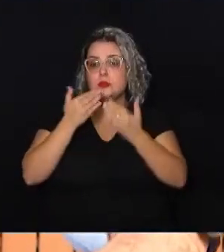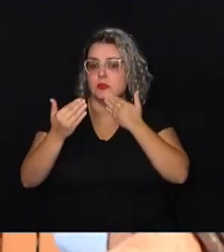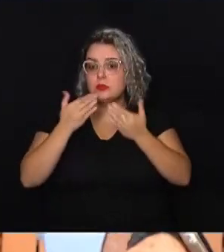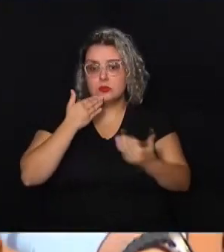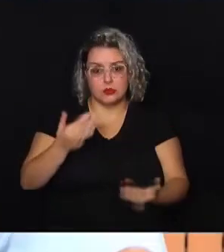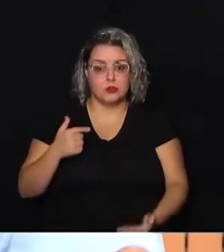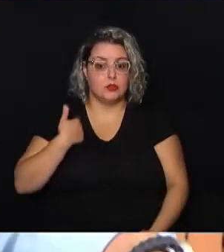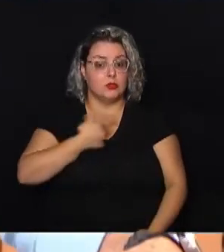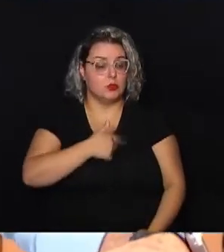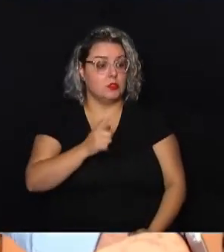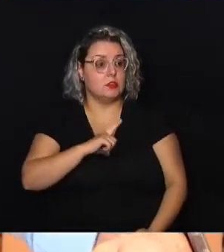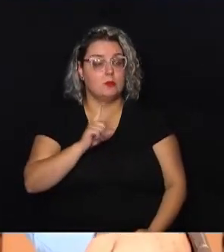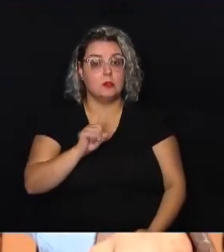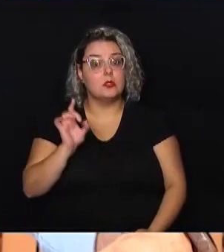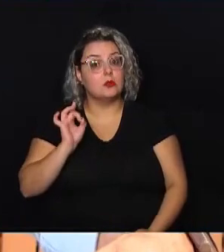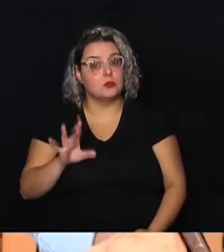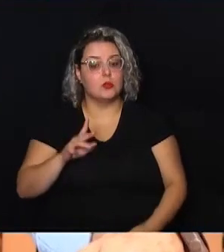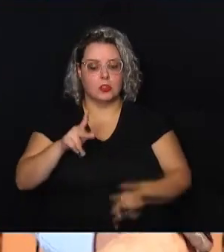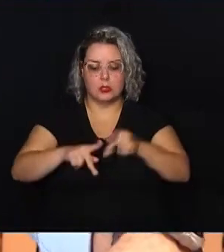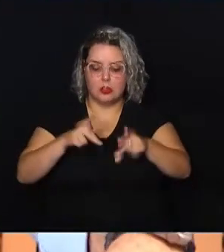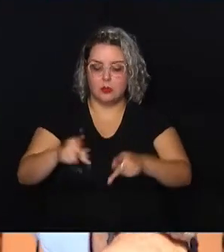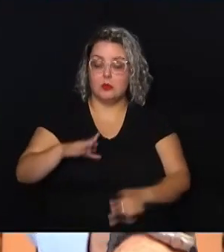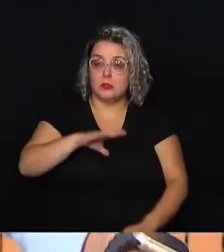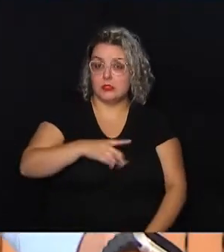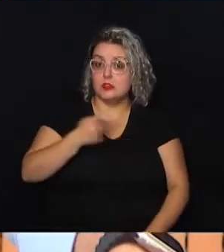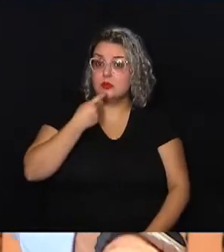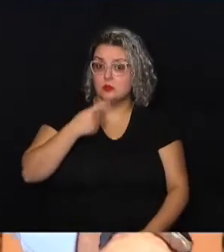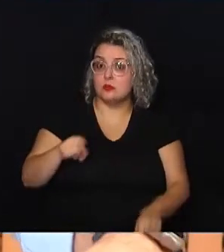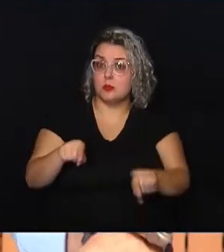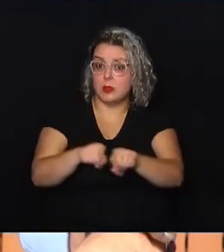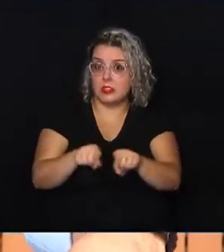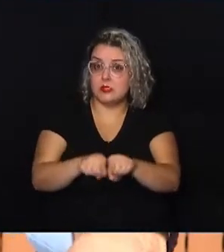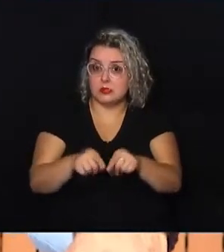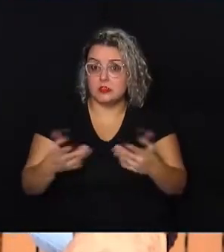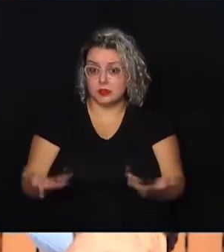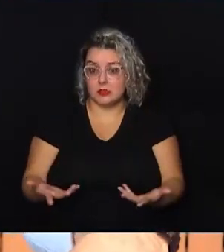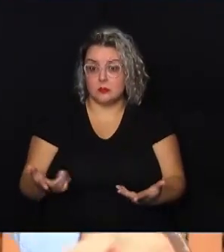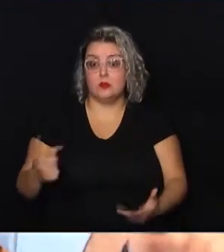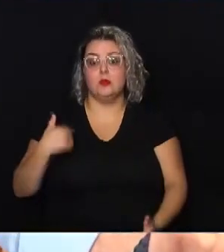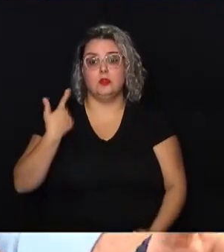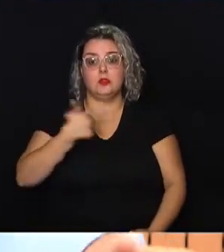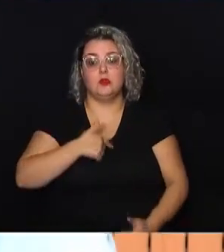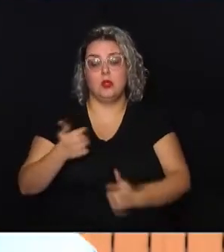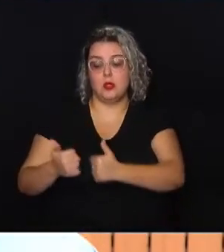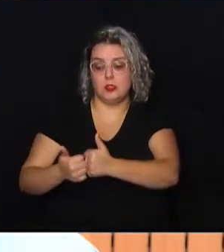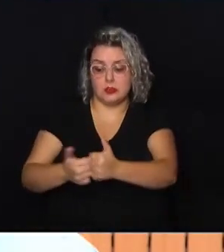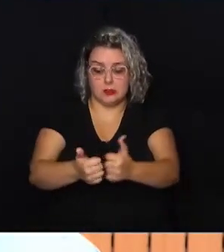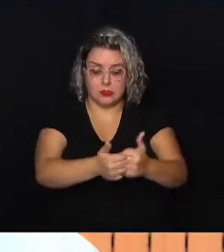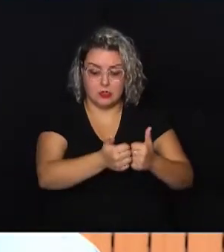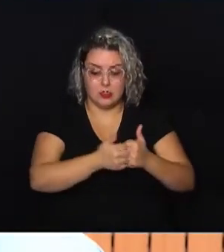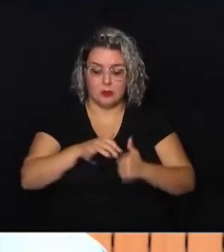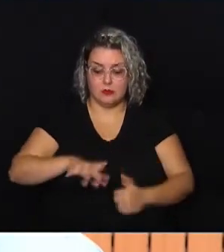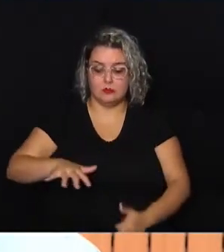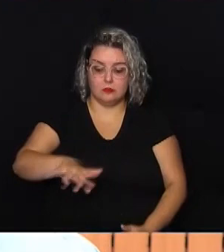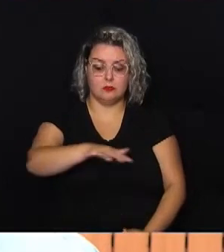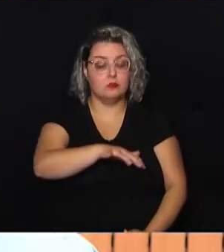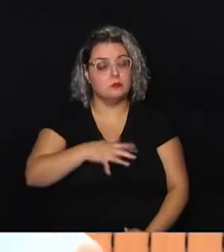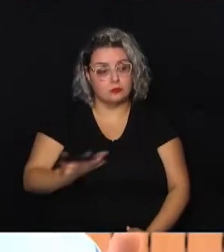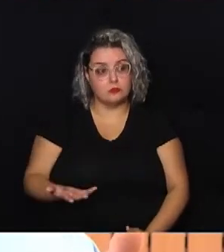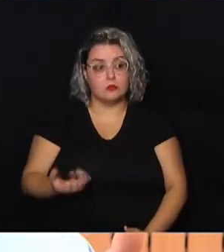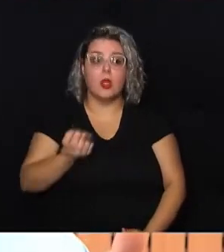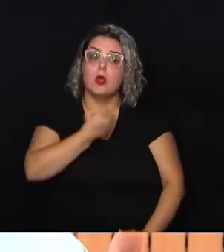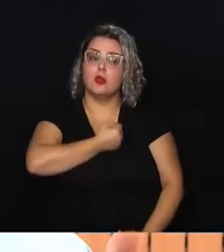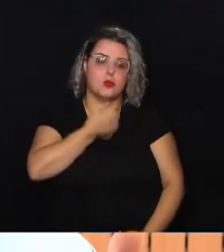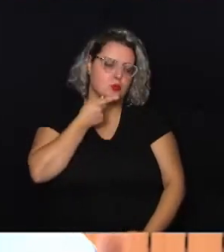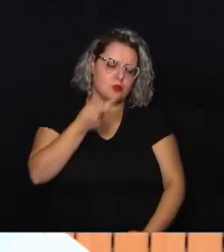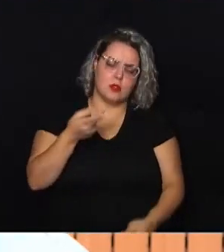que nós temos, não só da população de Campinas, mas também do nosso entorno. E os números, eles falam por si